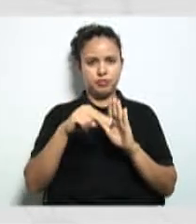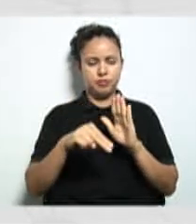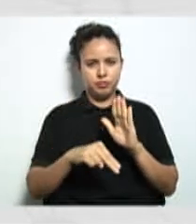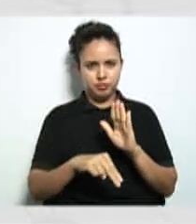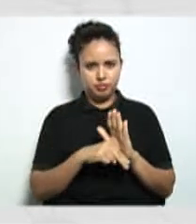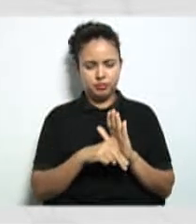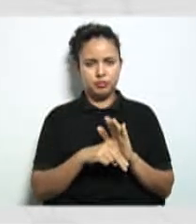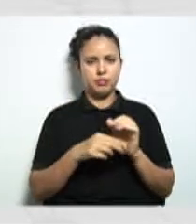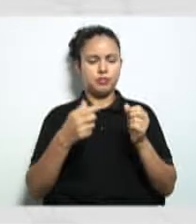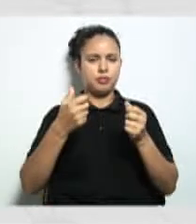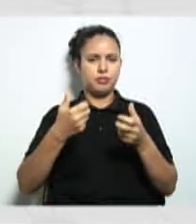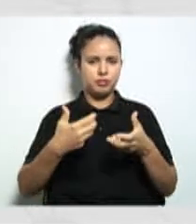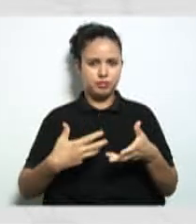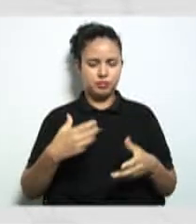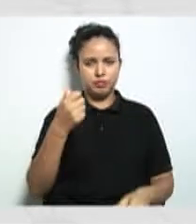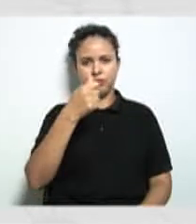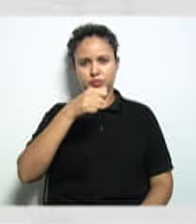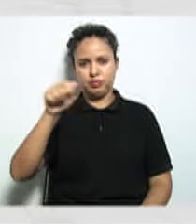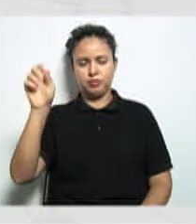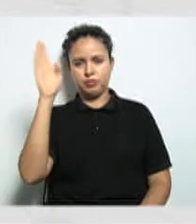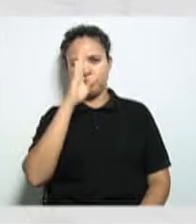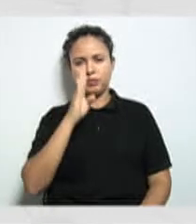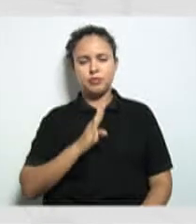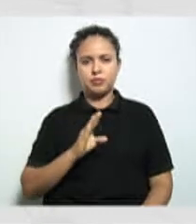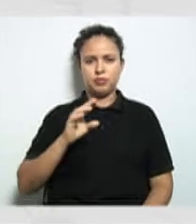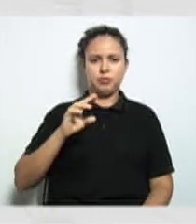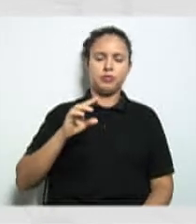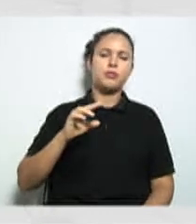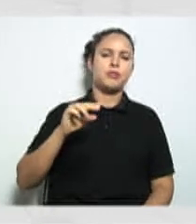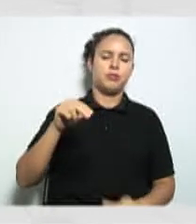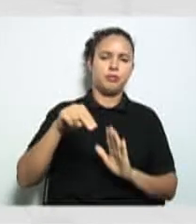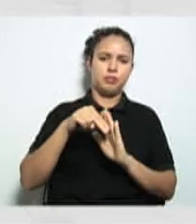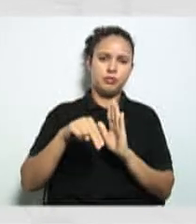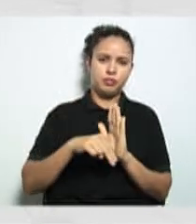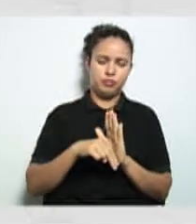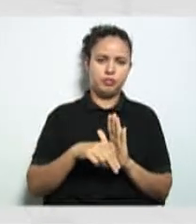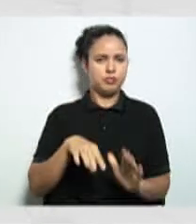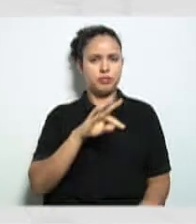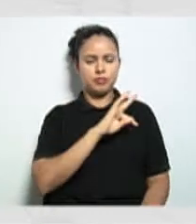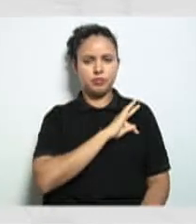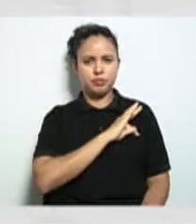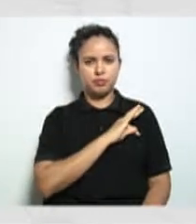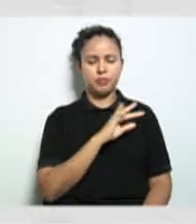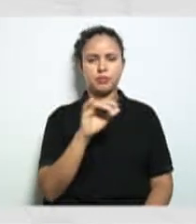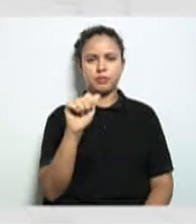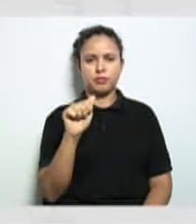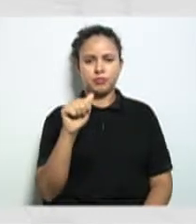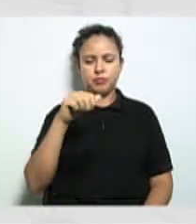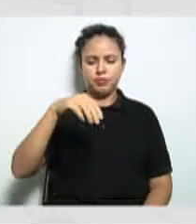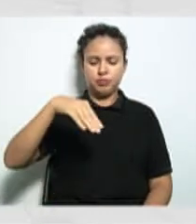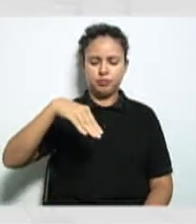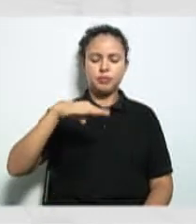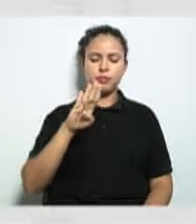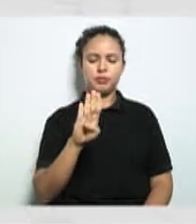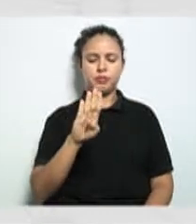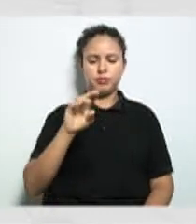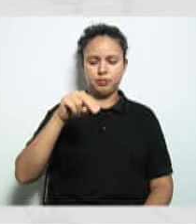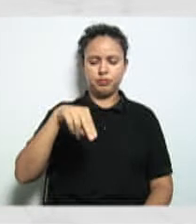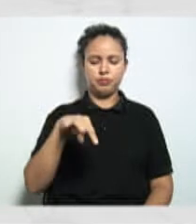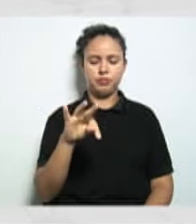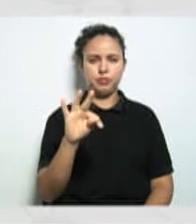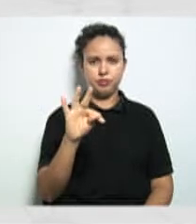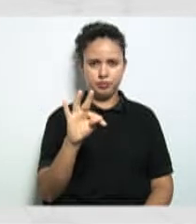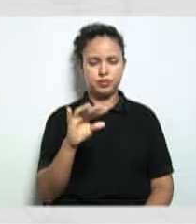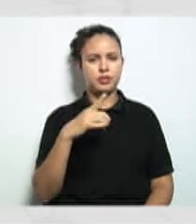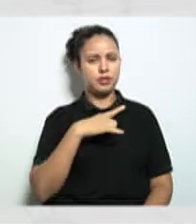Associação Brasileira de Normas Técnicas, que é a ABNT. E a gente só lembra que a ABNT ela tem norma